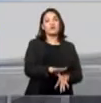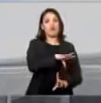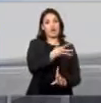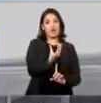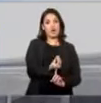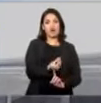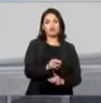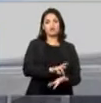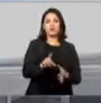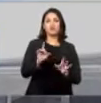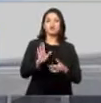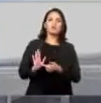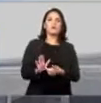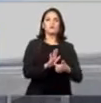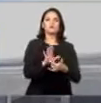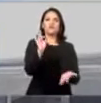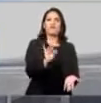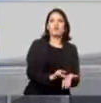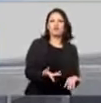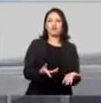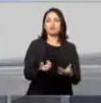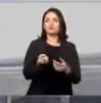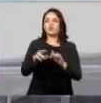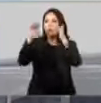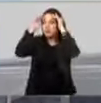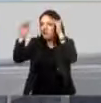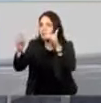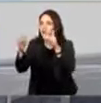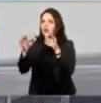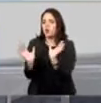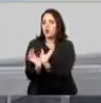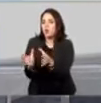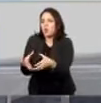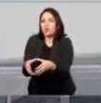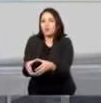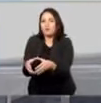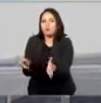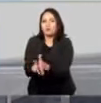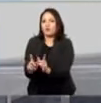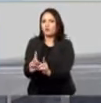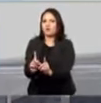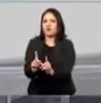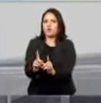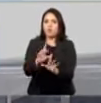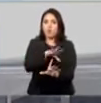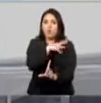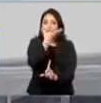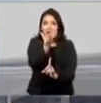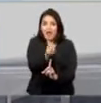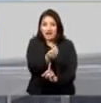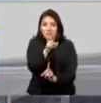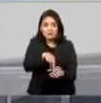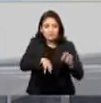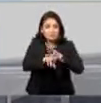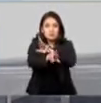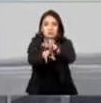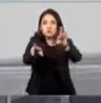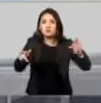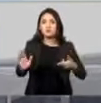retratar a realidade, servir a ideais ou agradar a um determinado público, pois ela nasce da nossa permanente necessidade